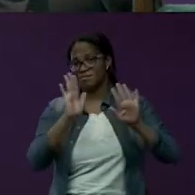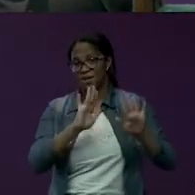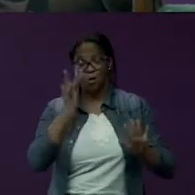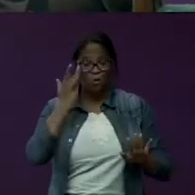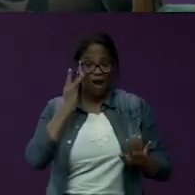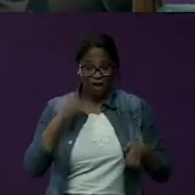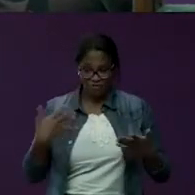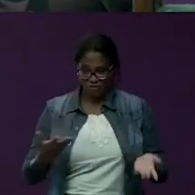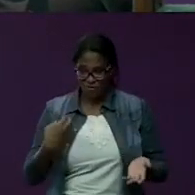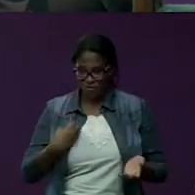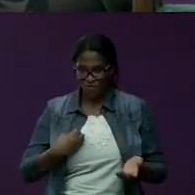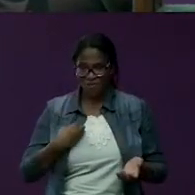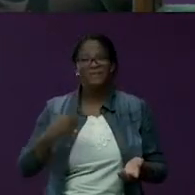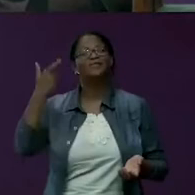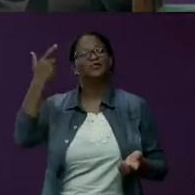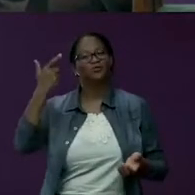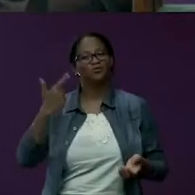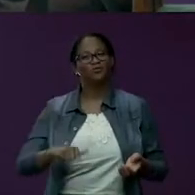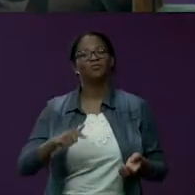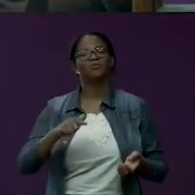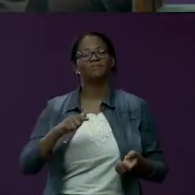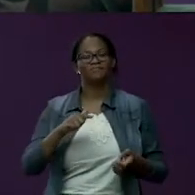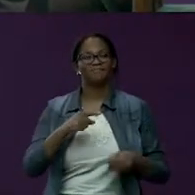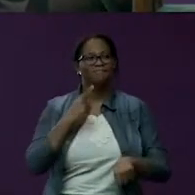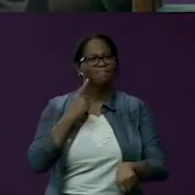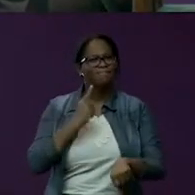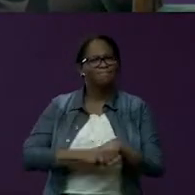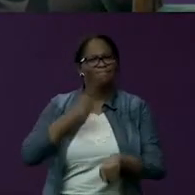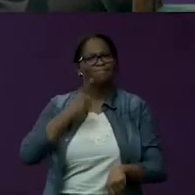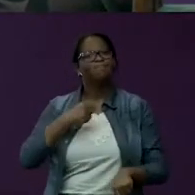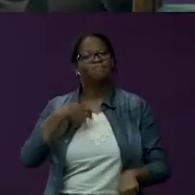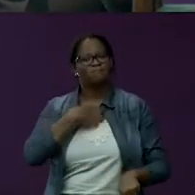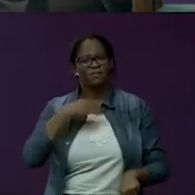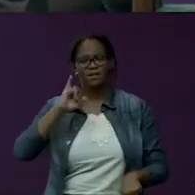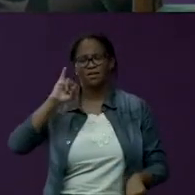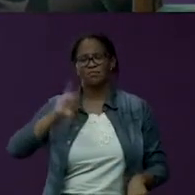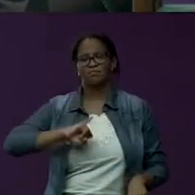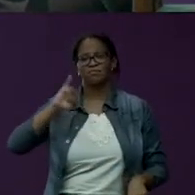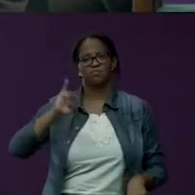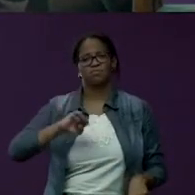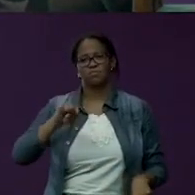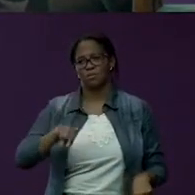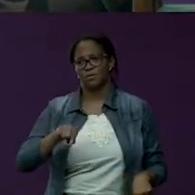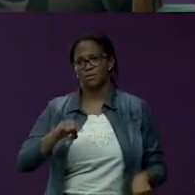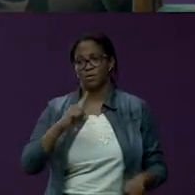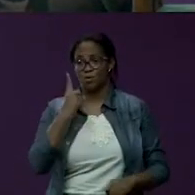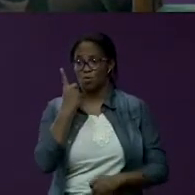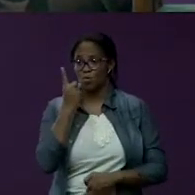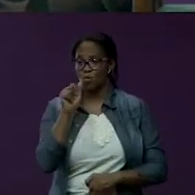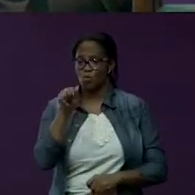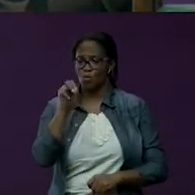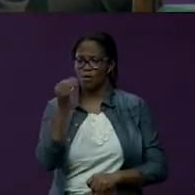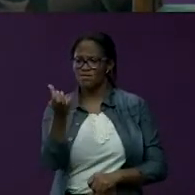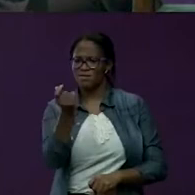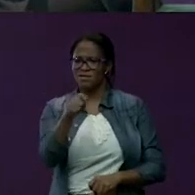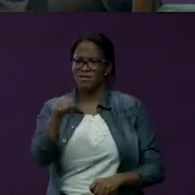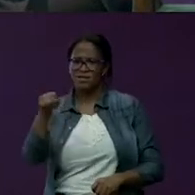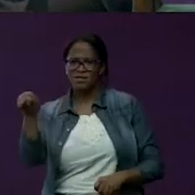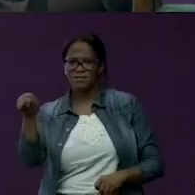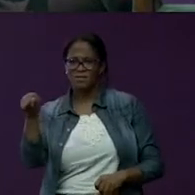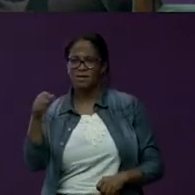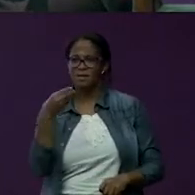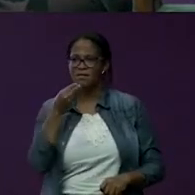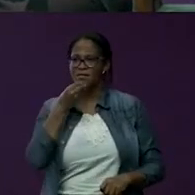aqui é, de novo, um fato de extrema relevância. Um ano e meio,